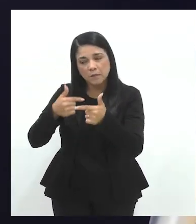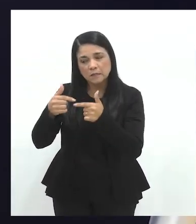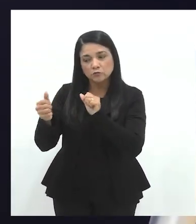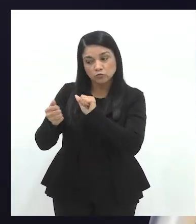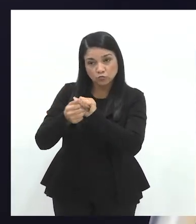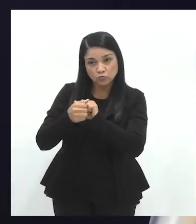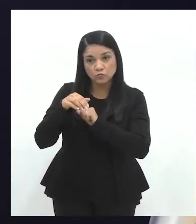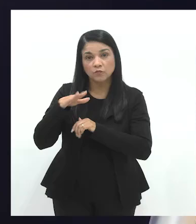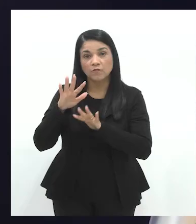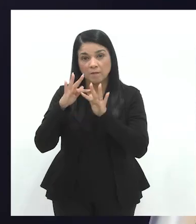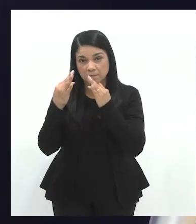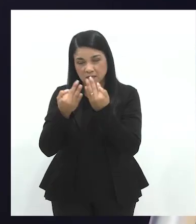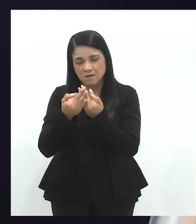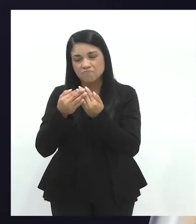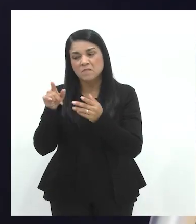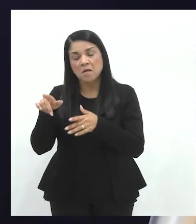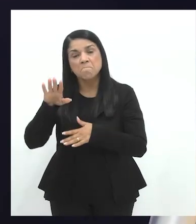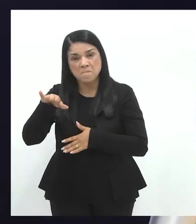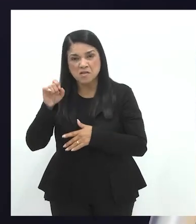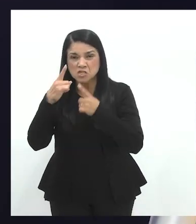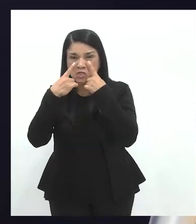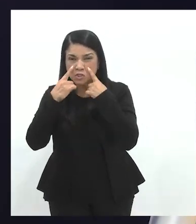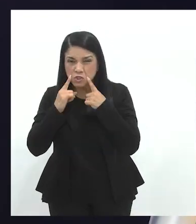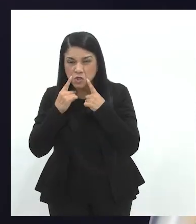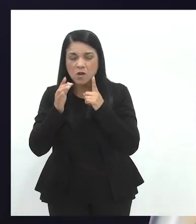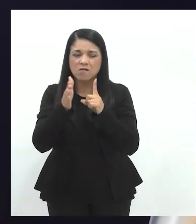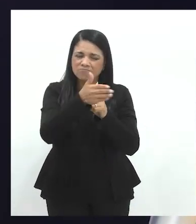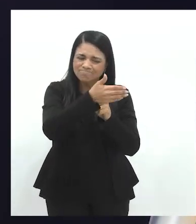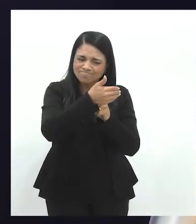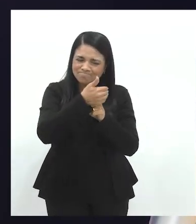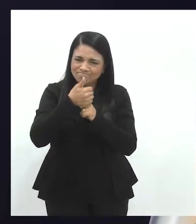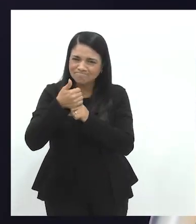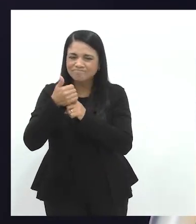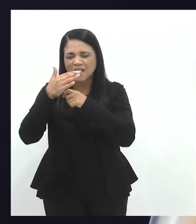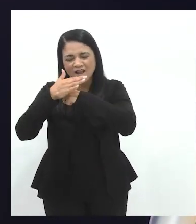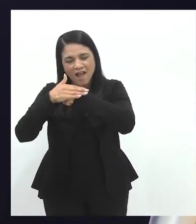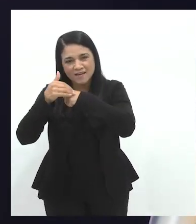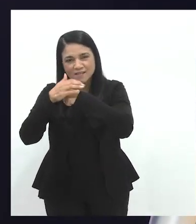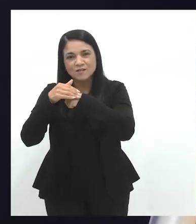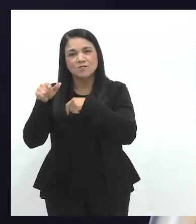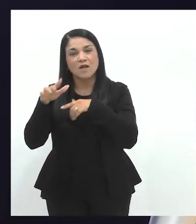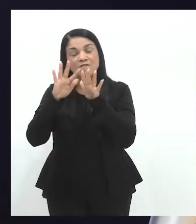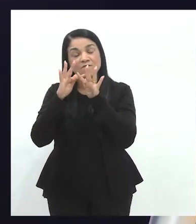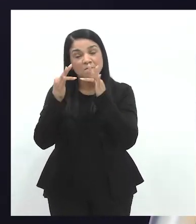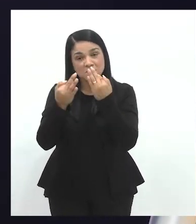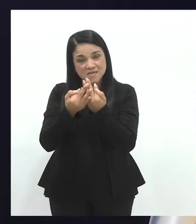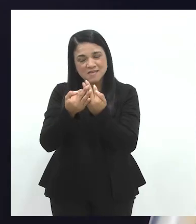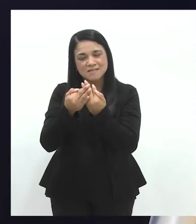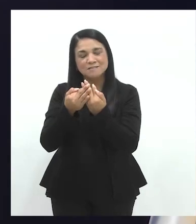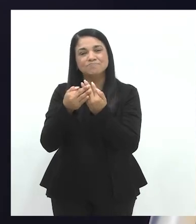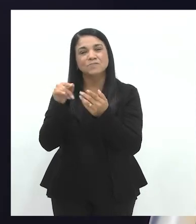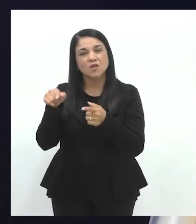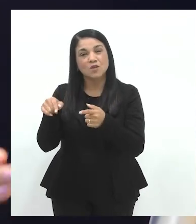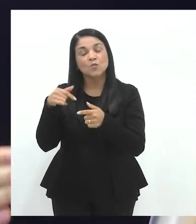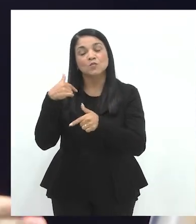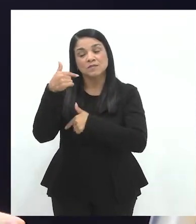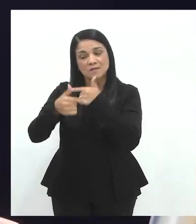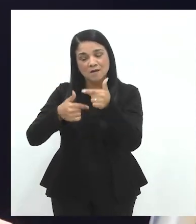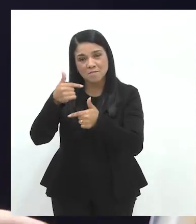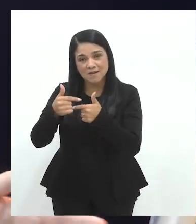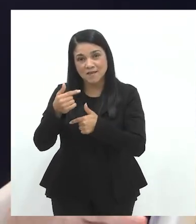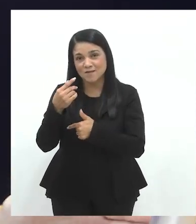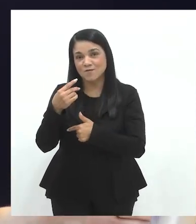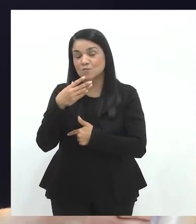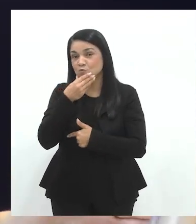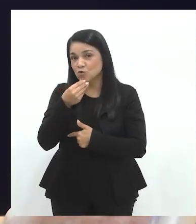mãe, quando quer chorar, eu acolho também. Com essa família eu tenho uma história muito legal, porque eu